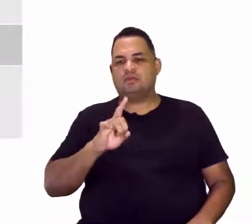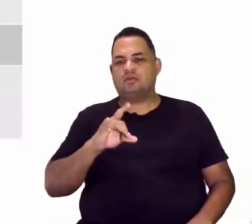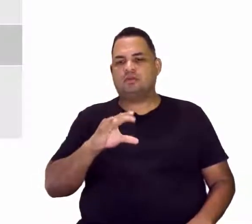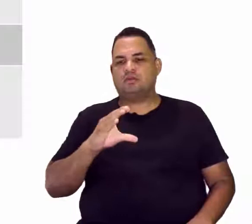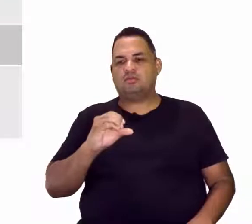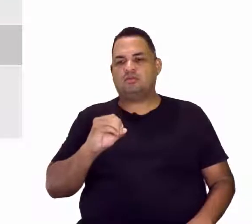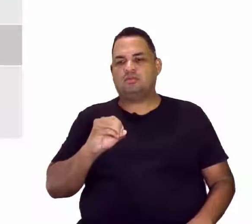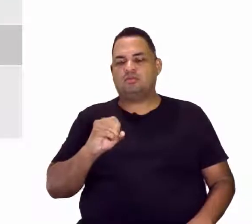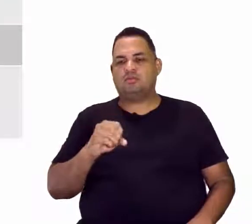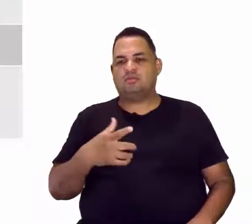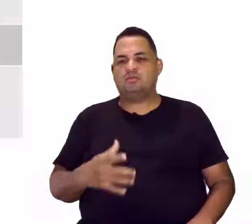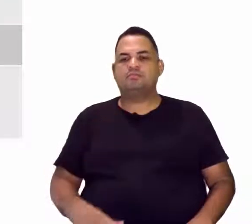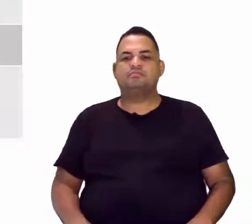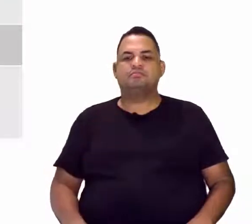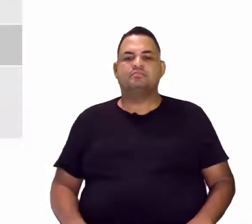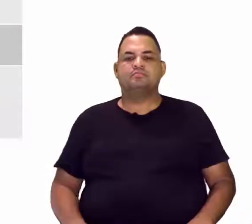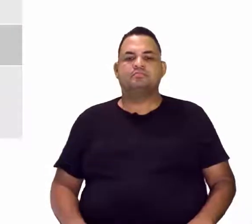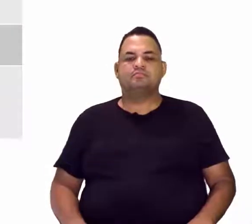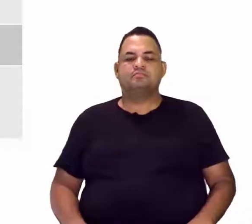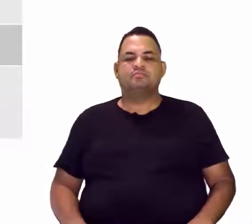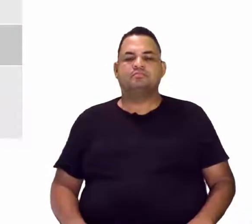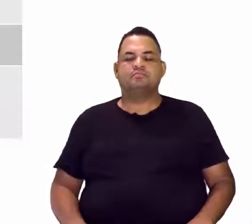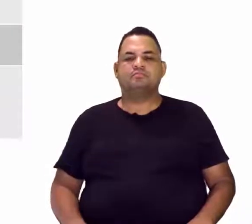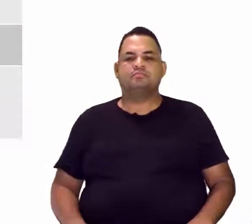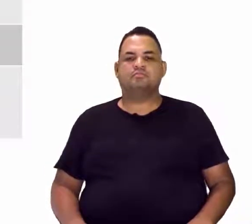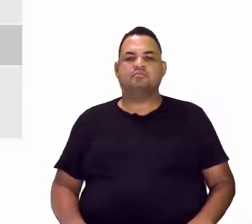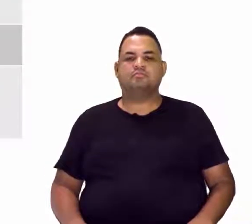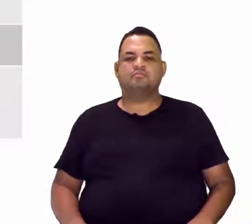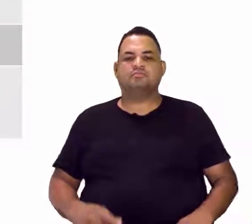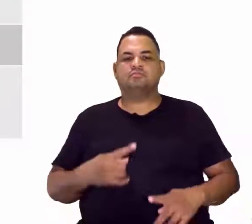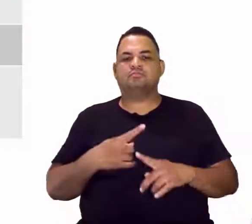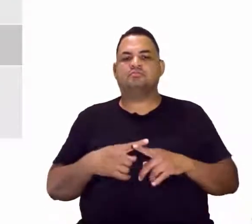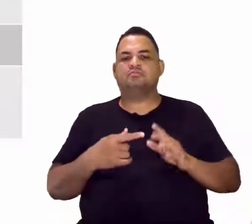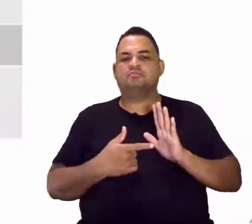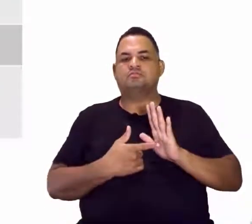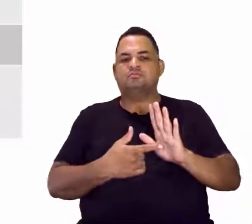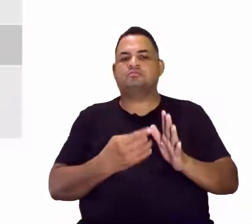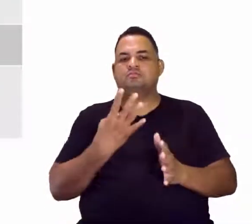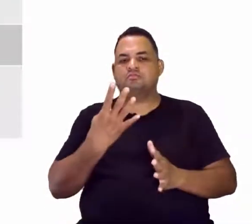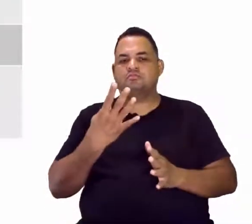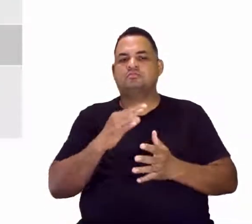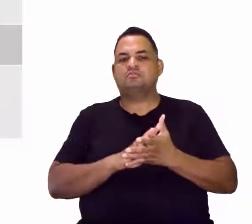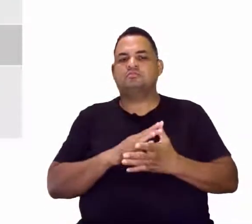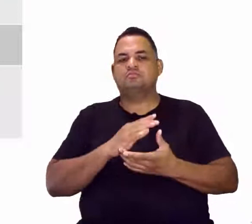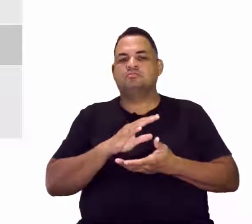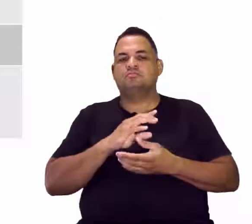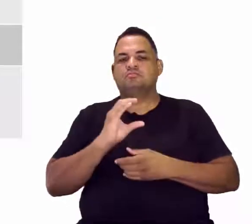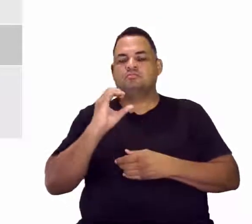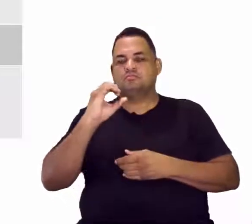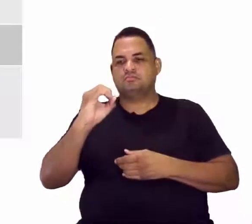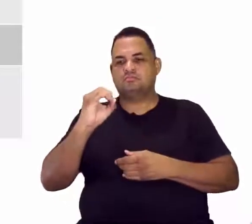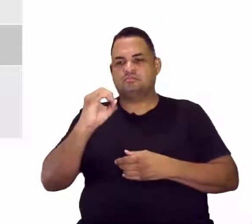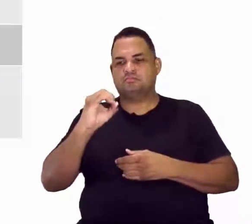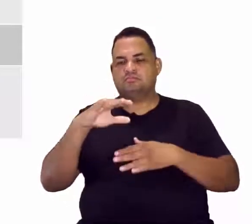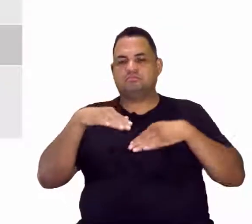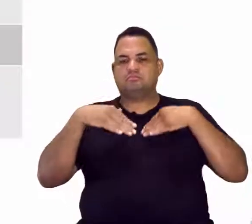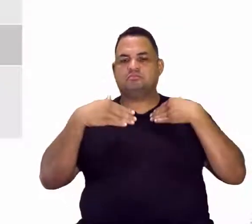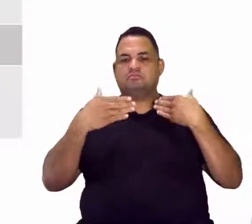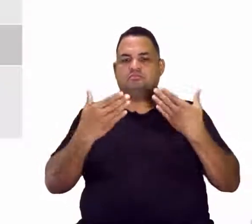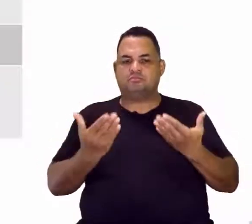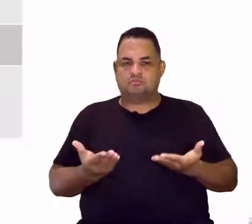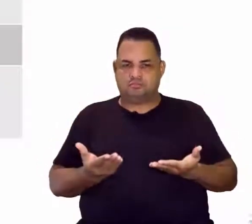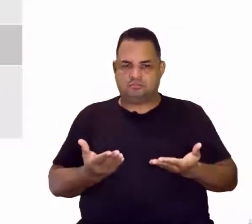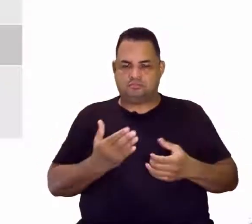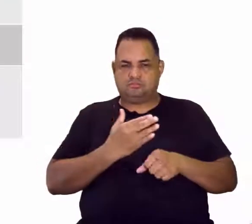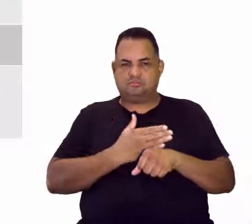Perclórico. Ácido perclórico, porque ele apresenta 4 oxigênios. Quando esse